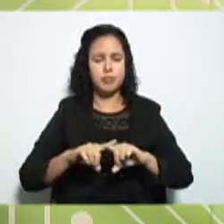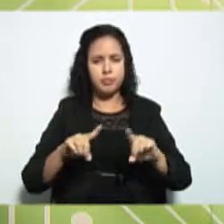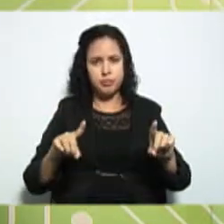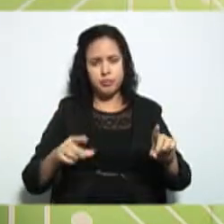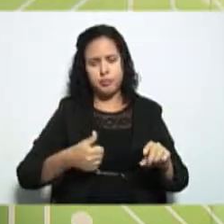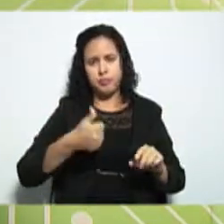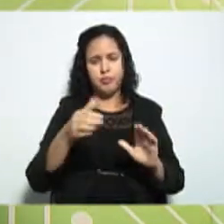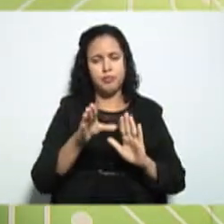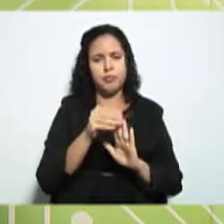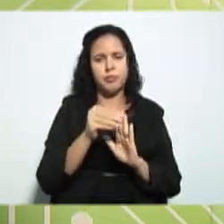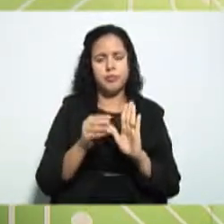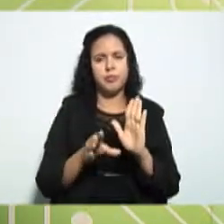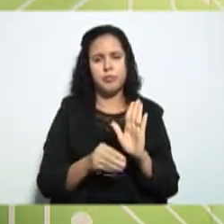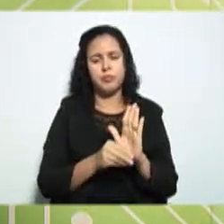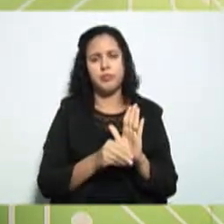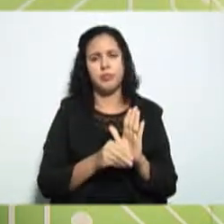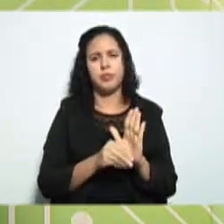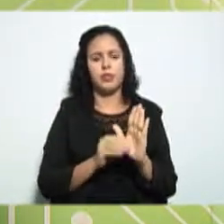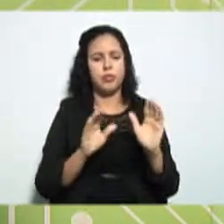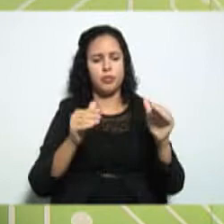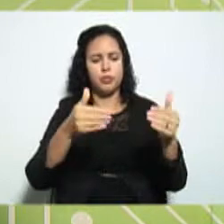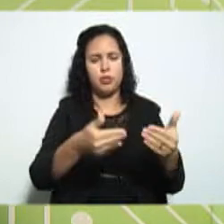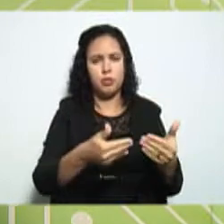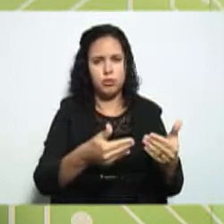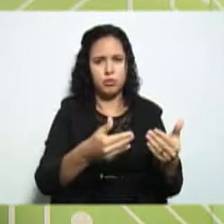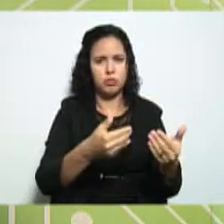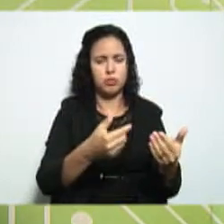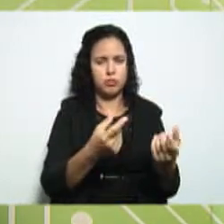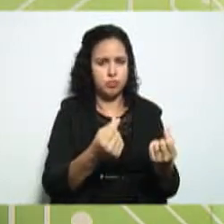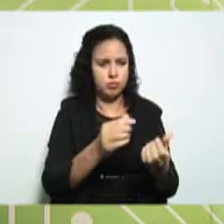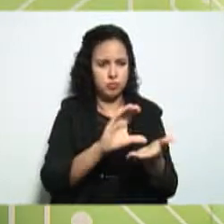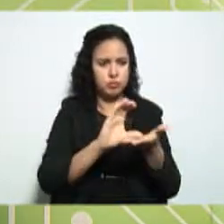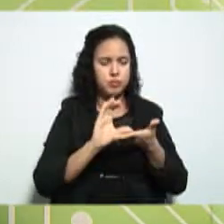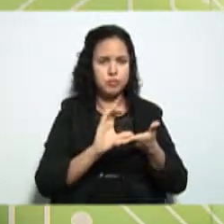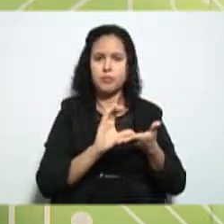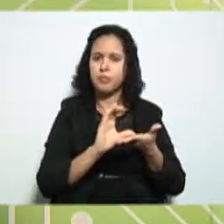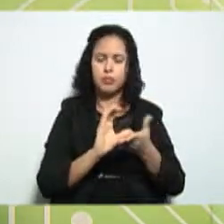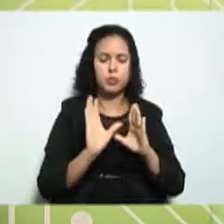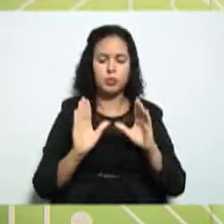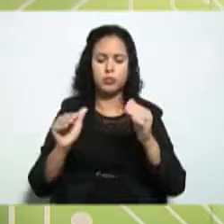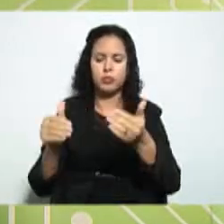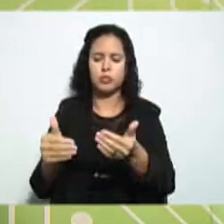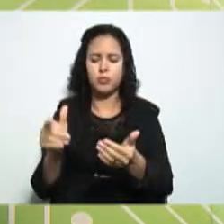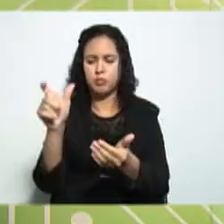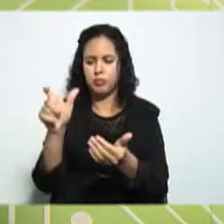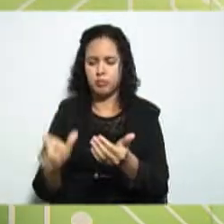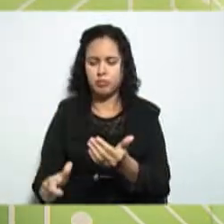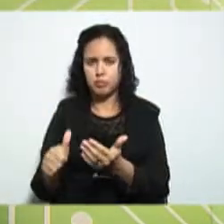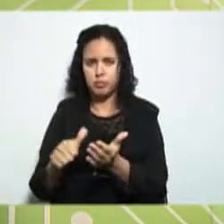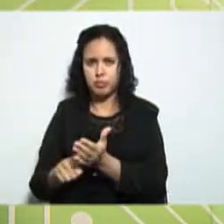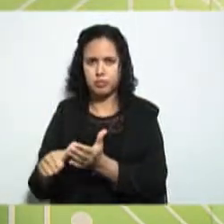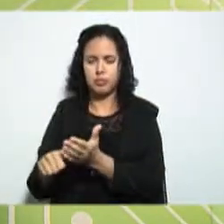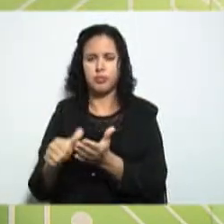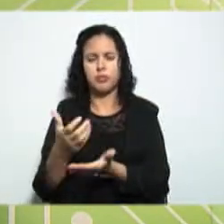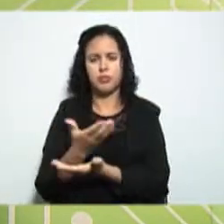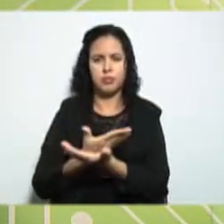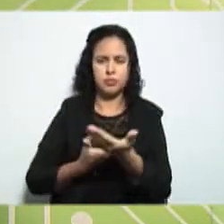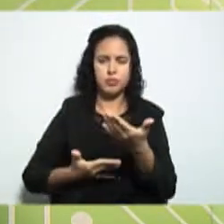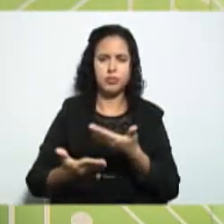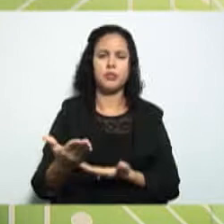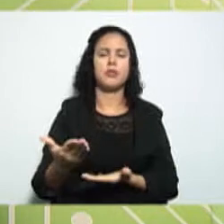trabalhou, a ideia aqui é que o foco não é o lucro, o foco é o cooperado. Então a gente quer fazer atividades de comercialização, atividades